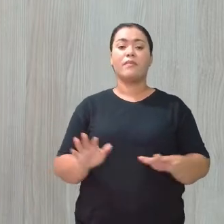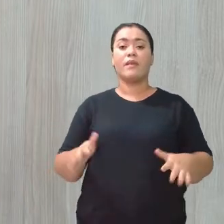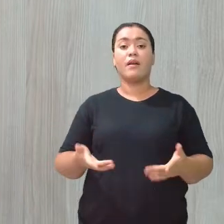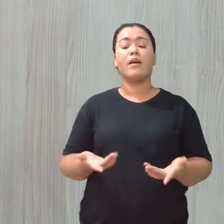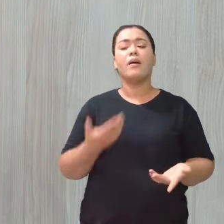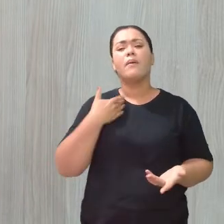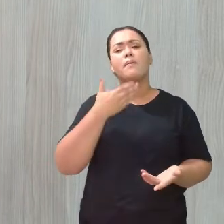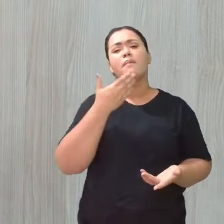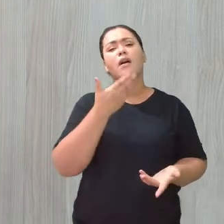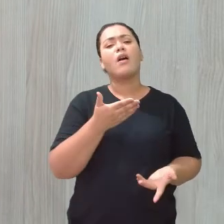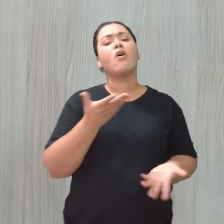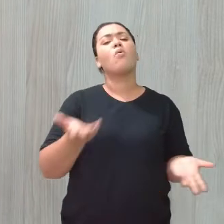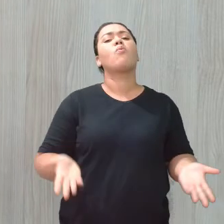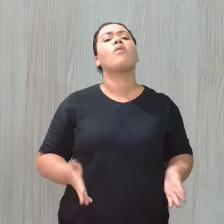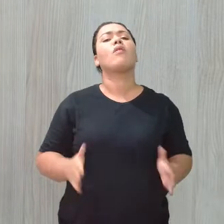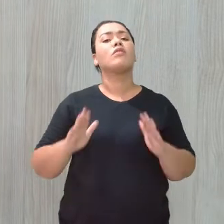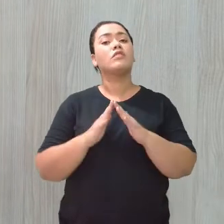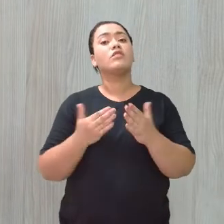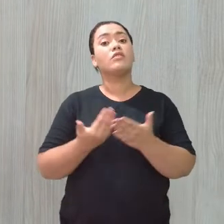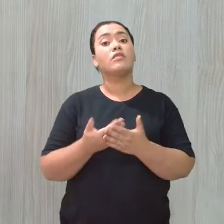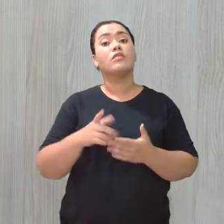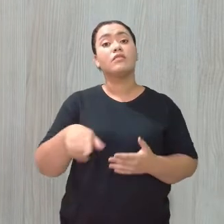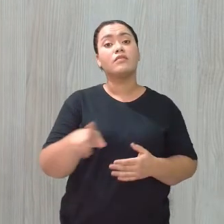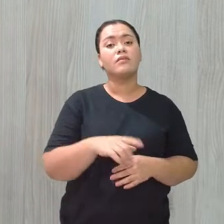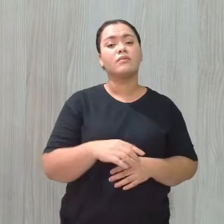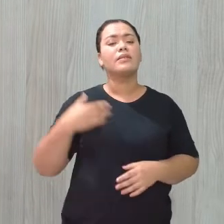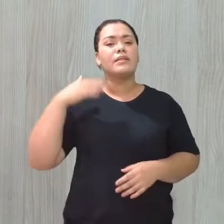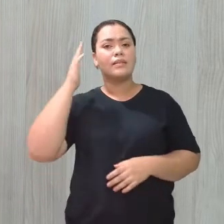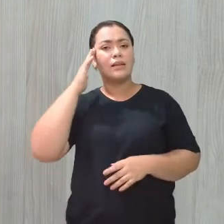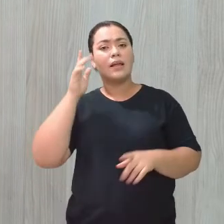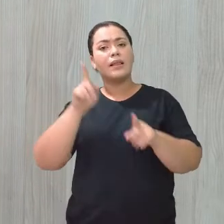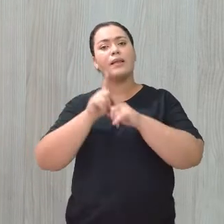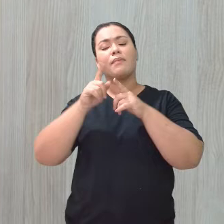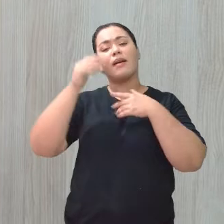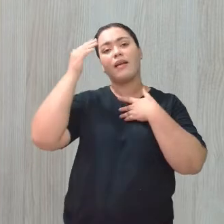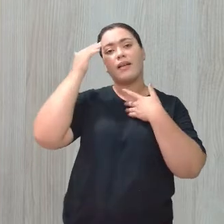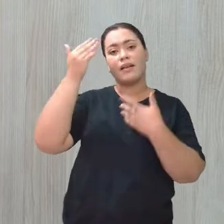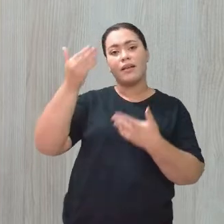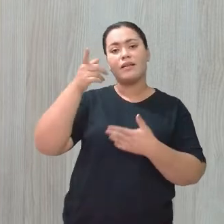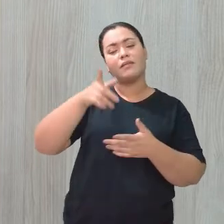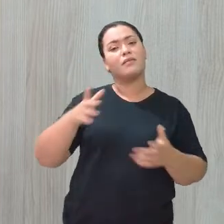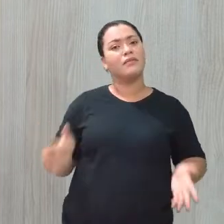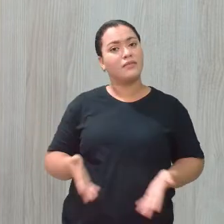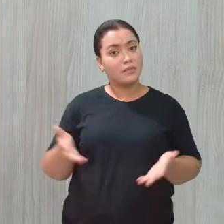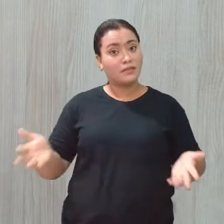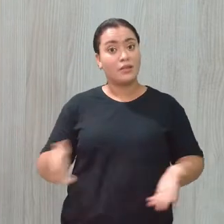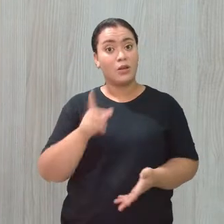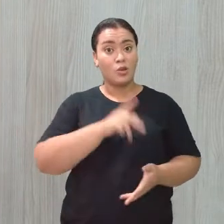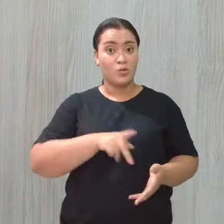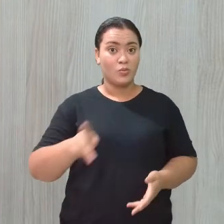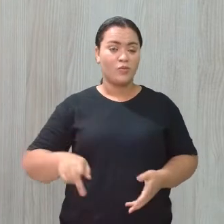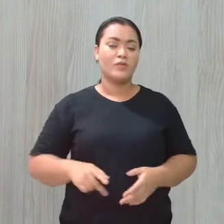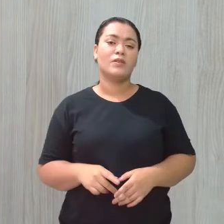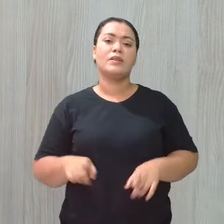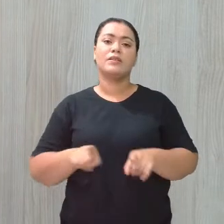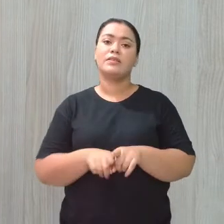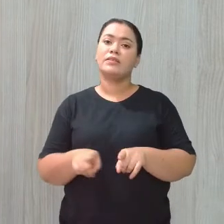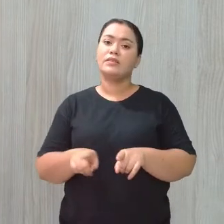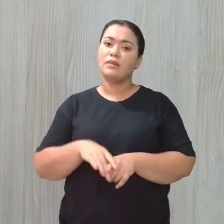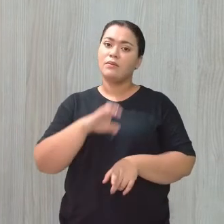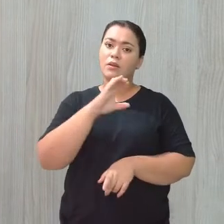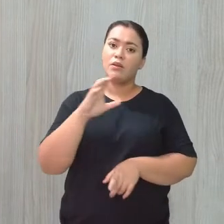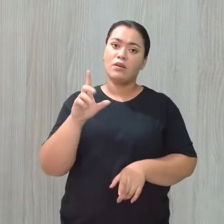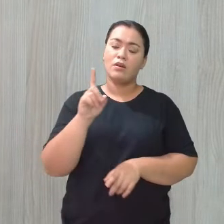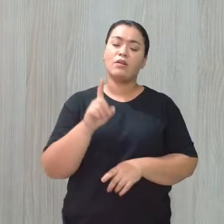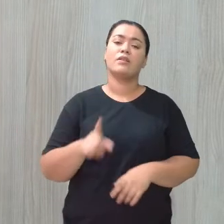pedir, coloque o nome da escola de vocês para a gente ficar sabendo e agradecer aqui o incentivo aí dos professores, dos